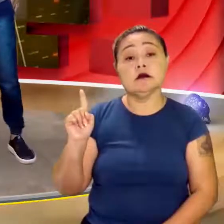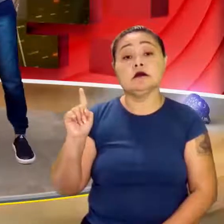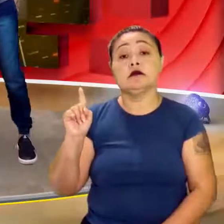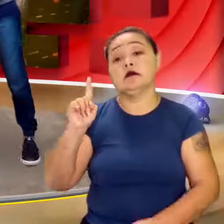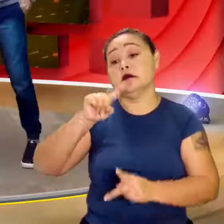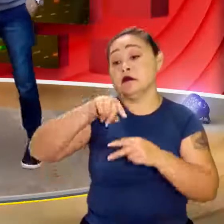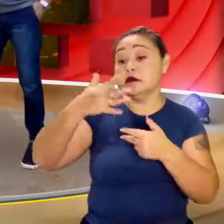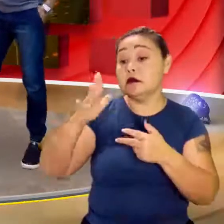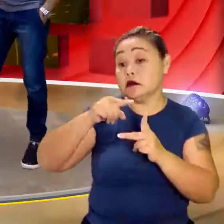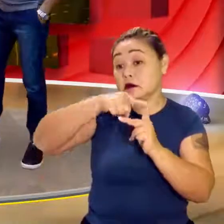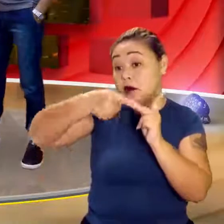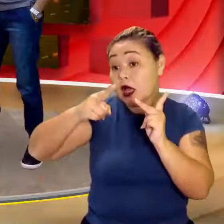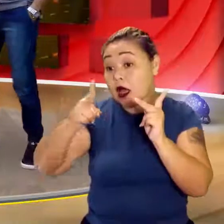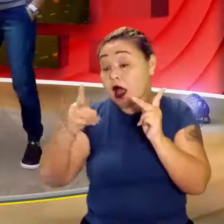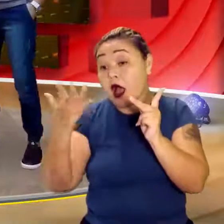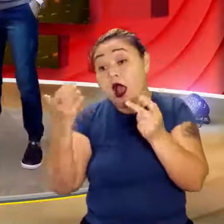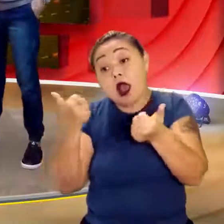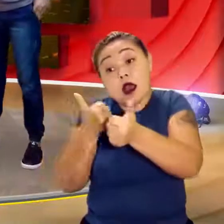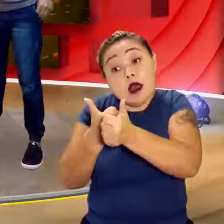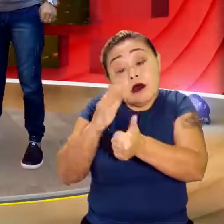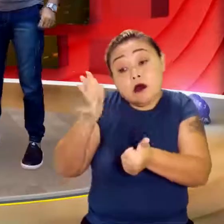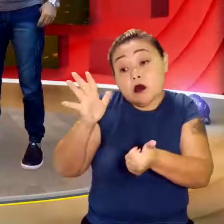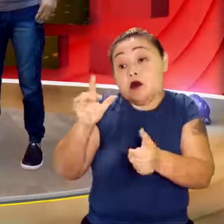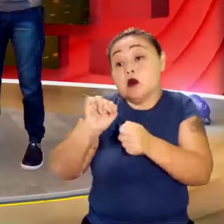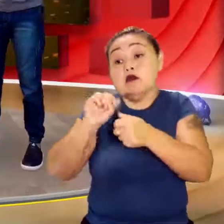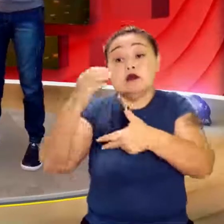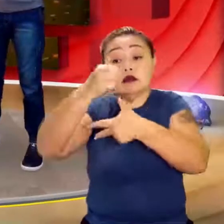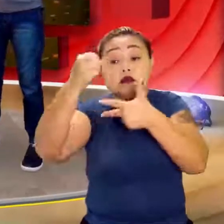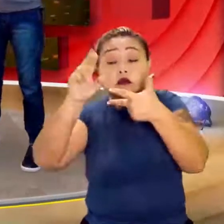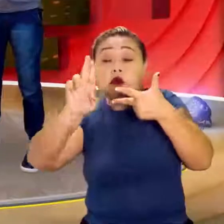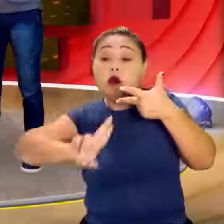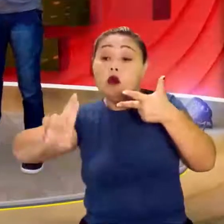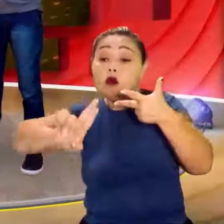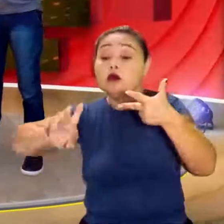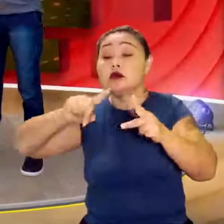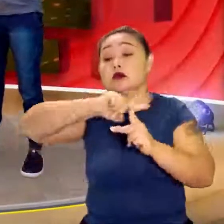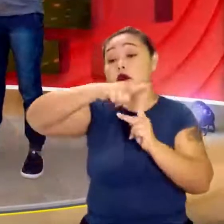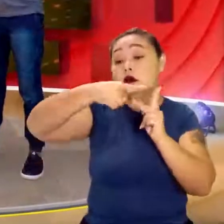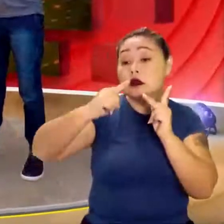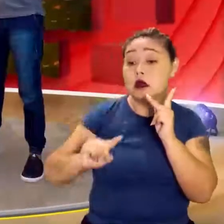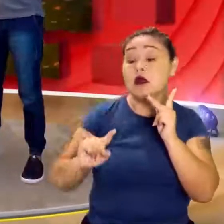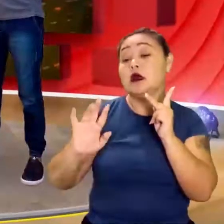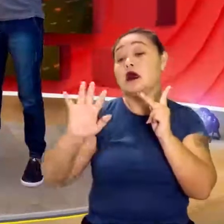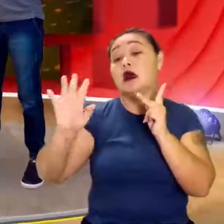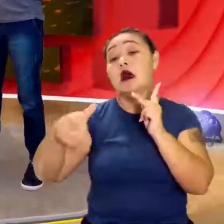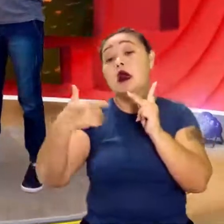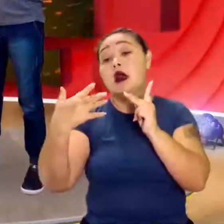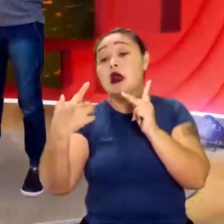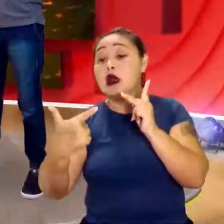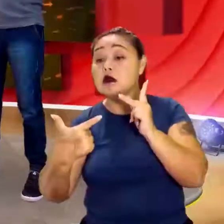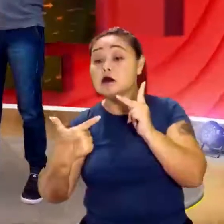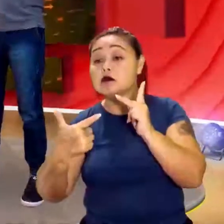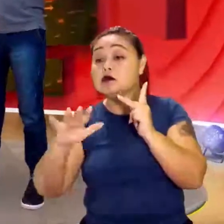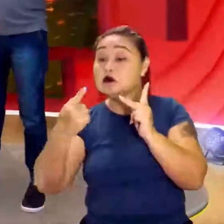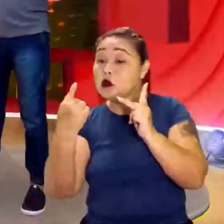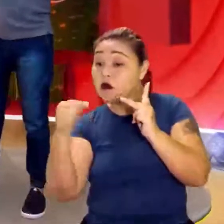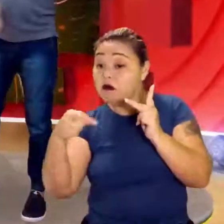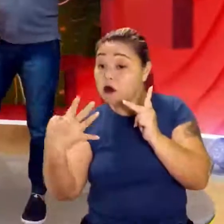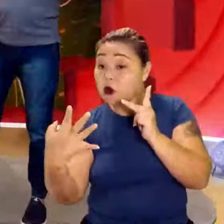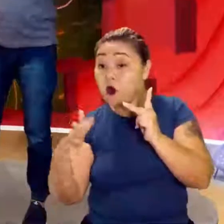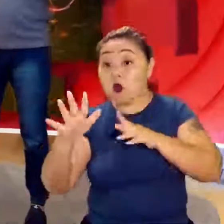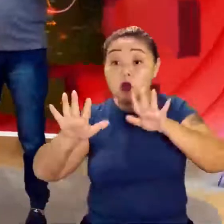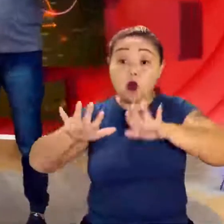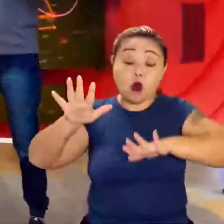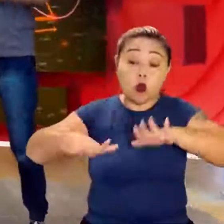raízes aproximadas, às vezes o Enem até dá, né? Usando raiz de 2, 1,4. Às vezes. Às vezes não.